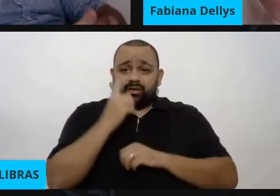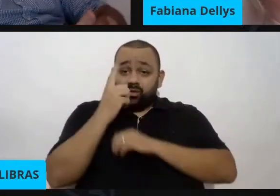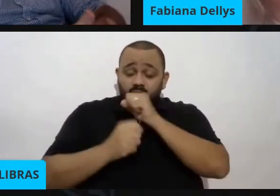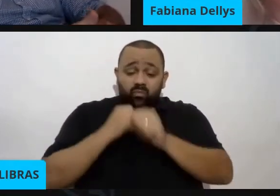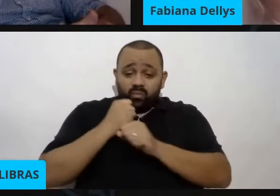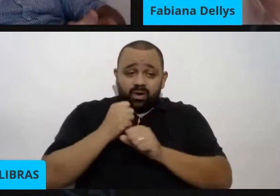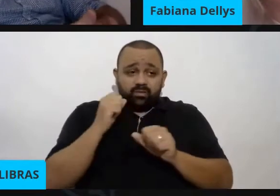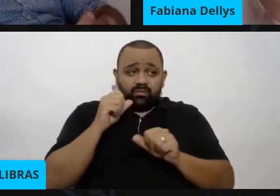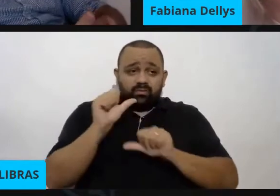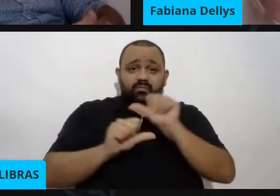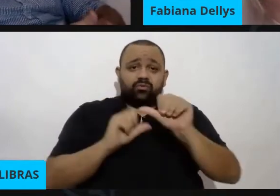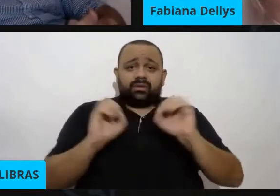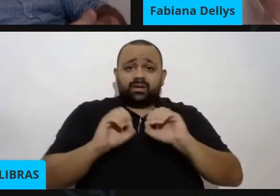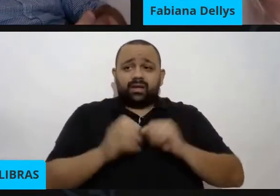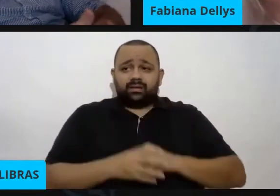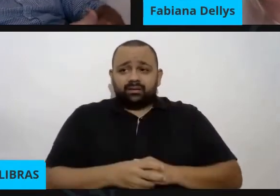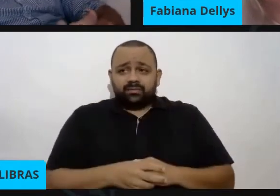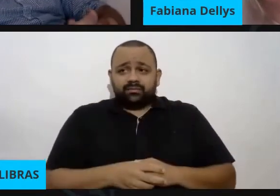nada.